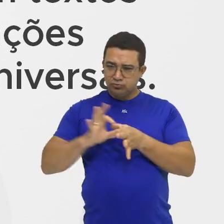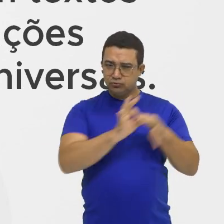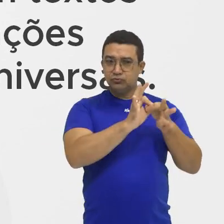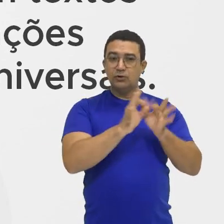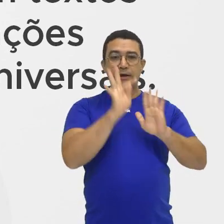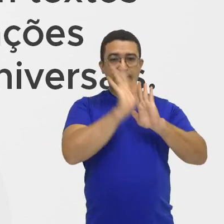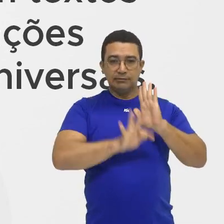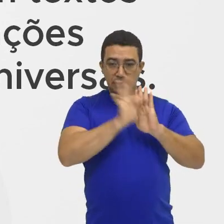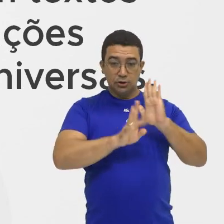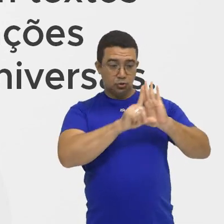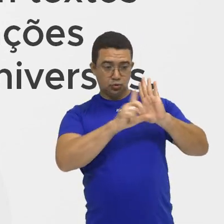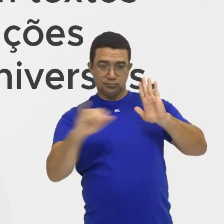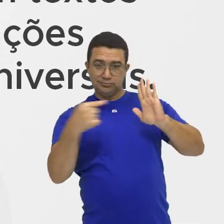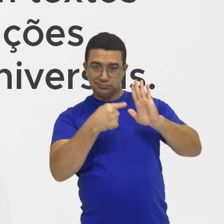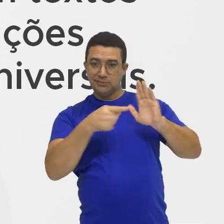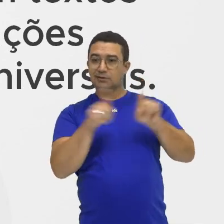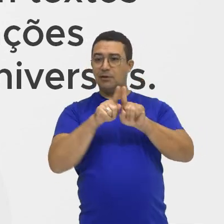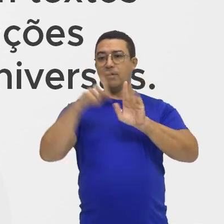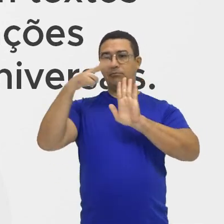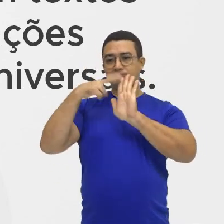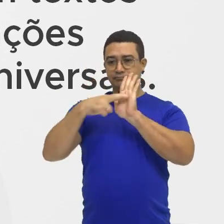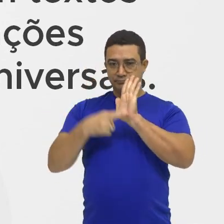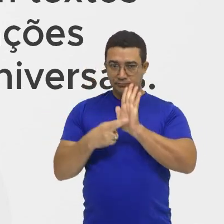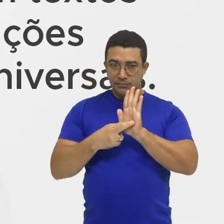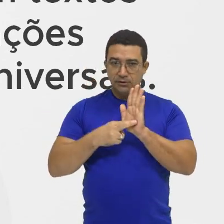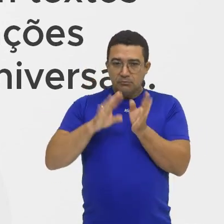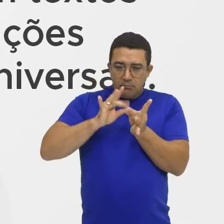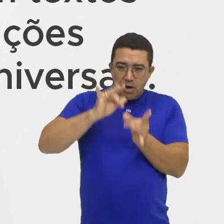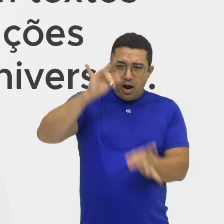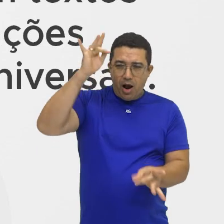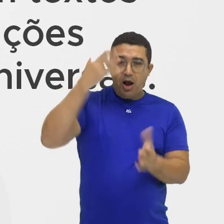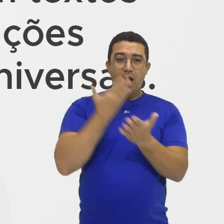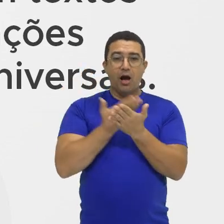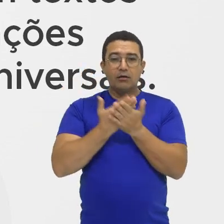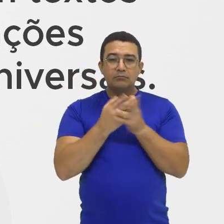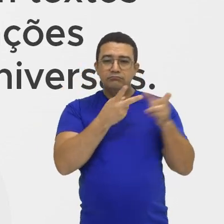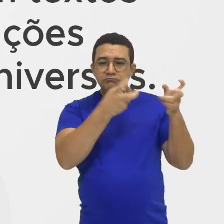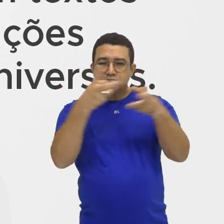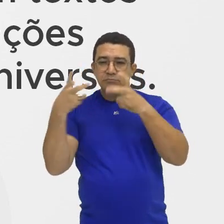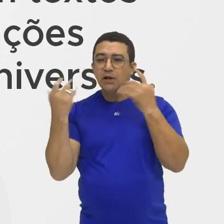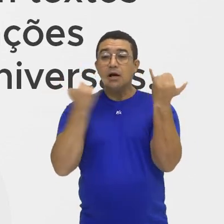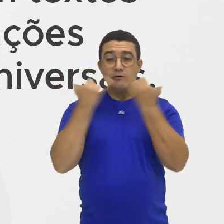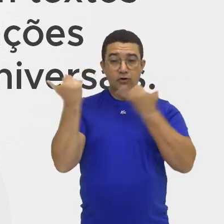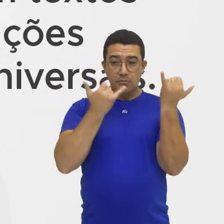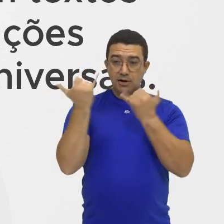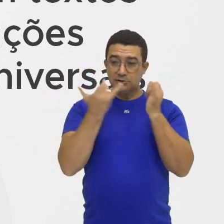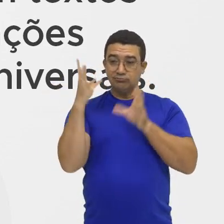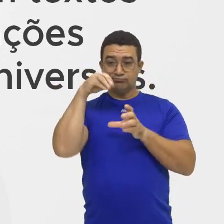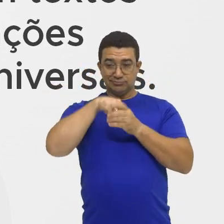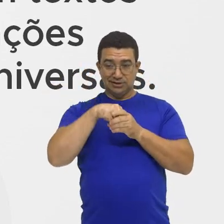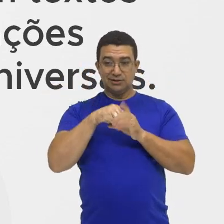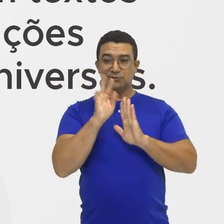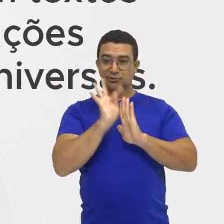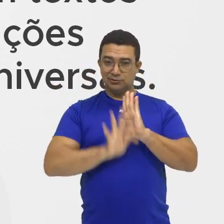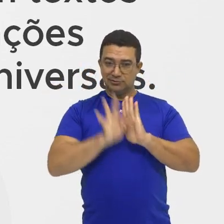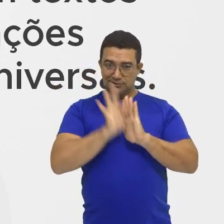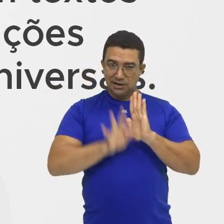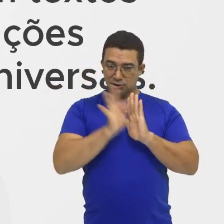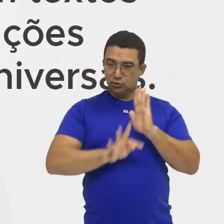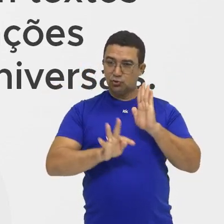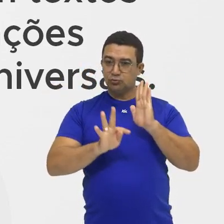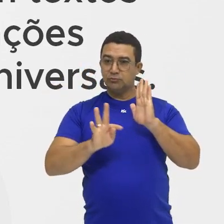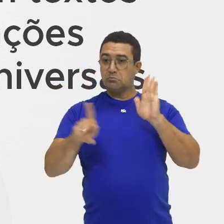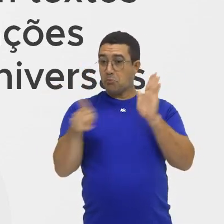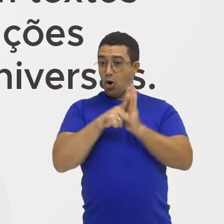textos legais e normativos. Detalhamento da nossa aula. Percepção das informações contidas em